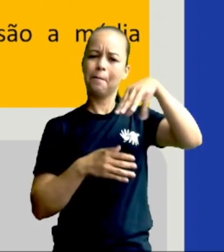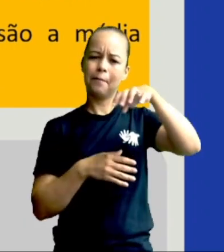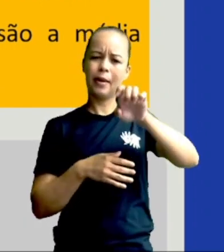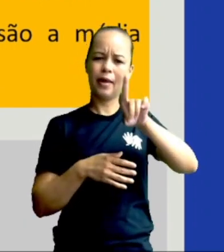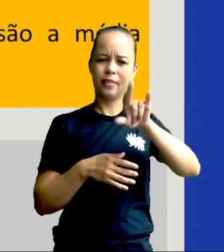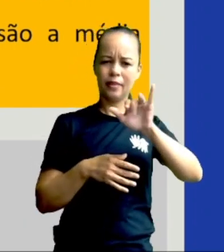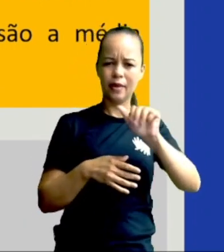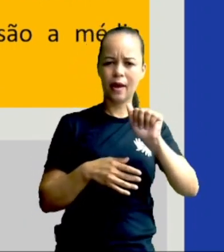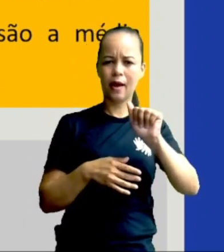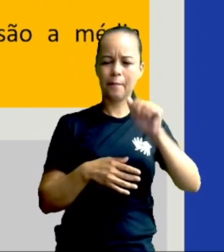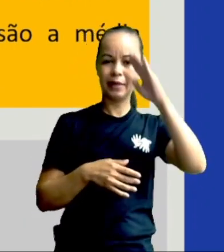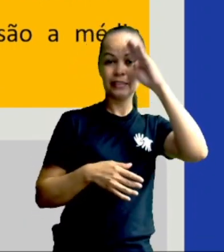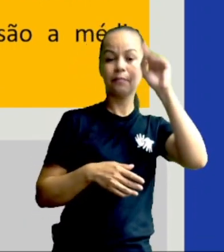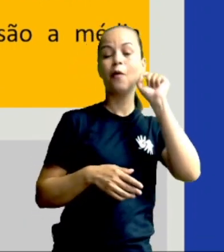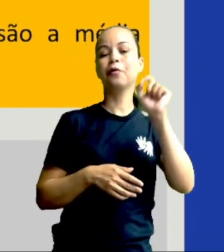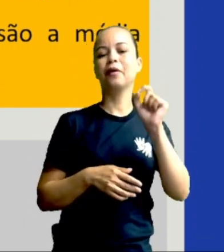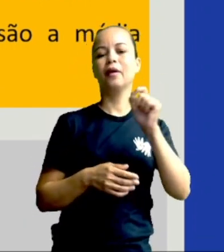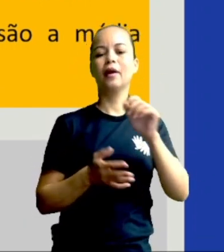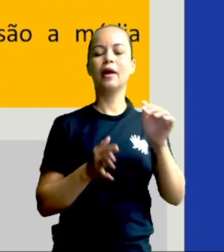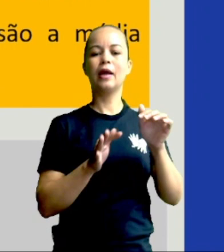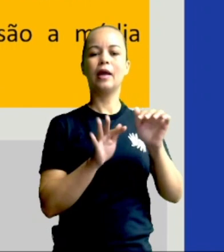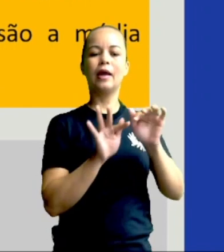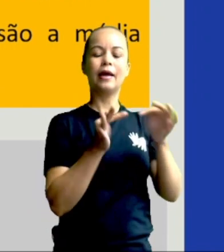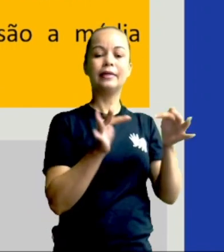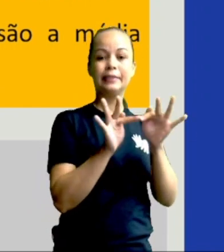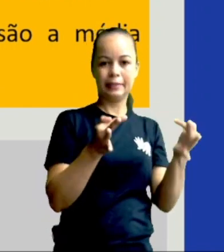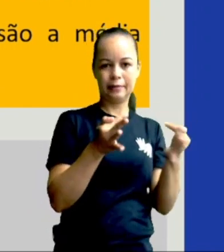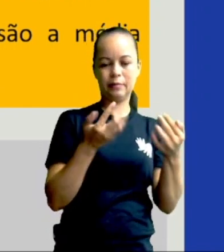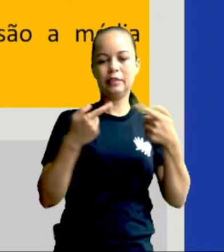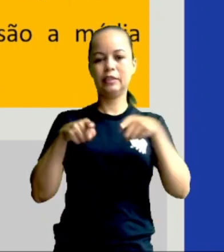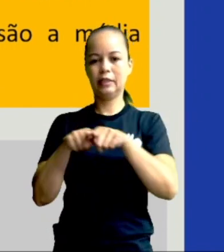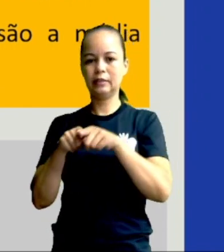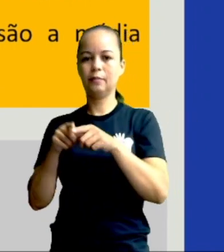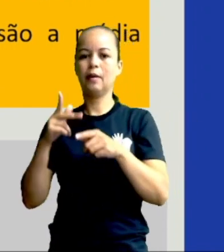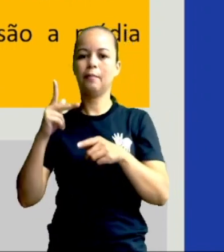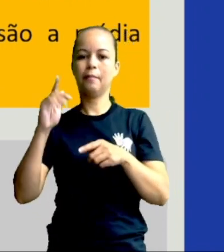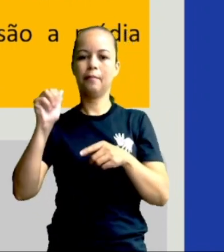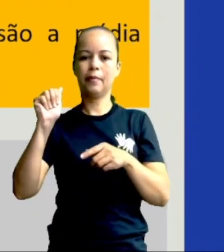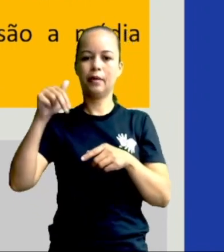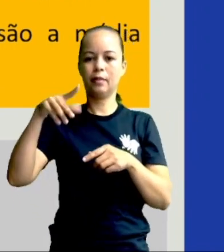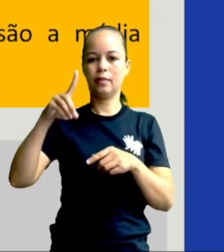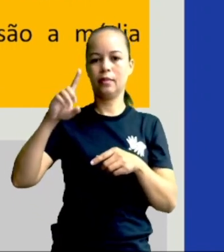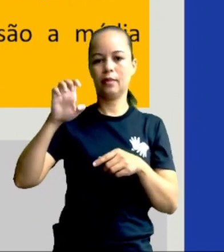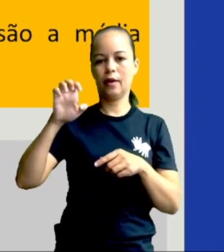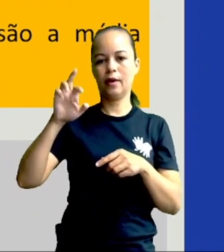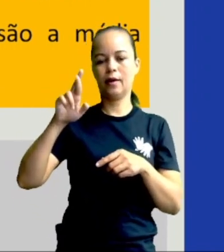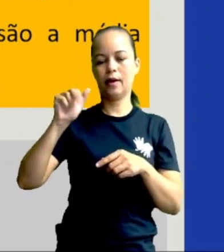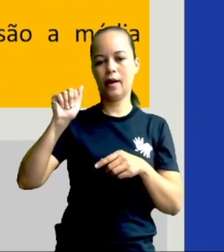os principais são a média aritmética simples e a média aritmética ponderada.